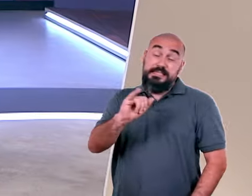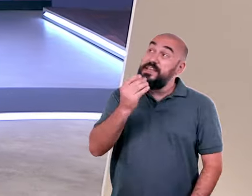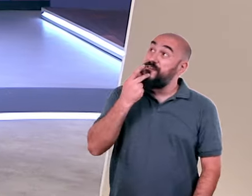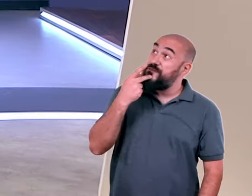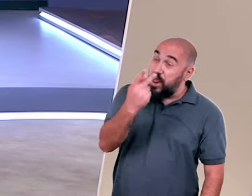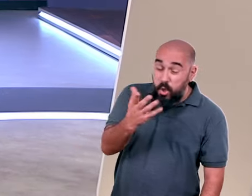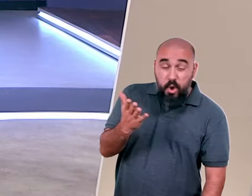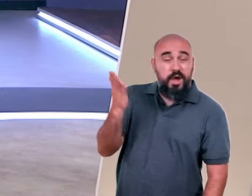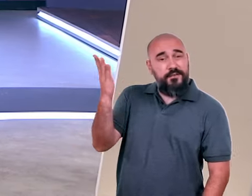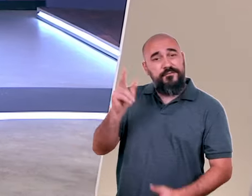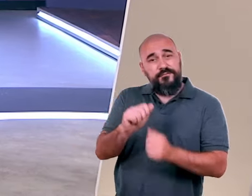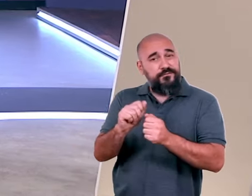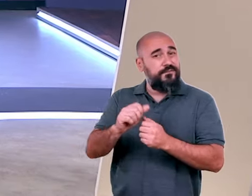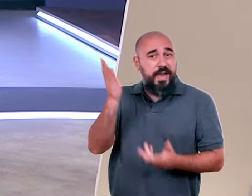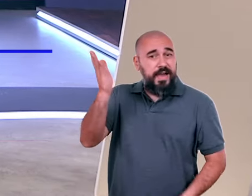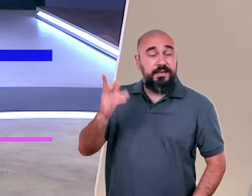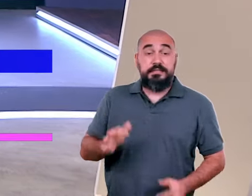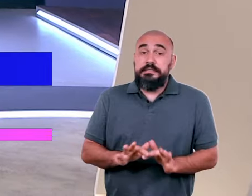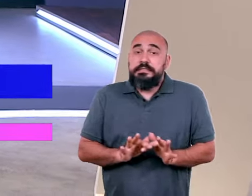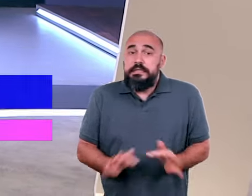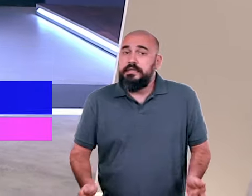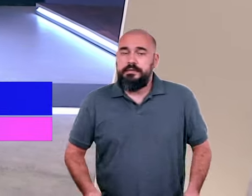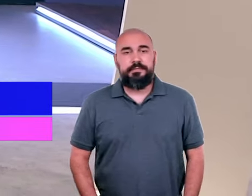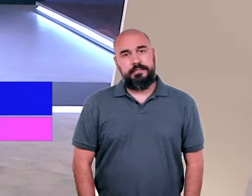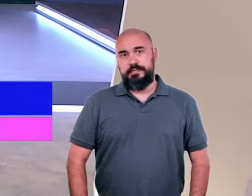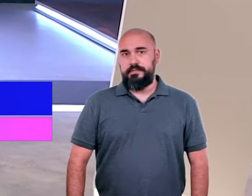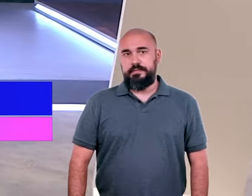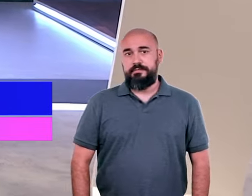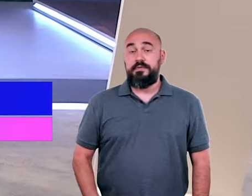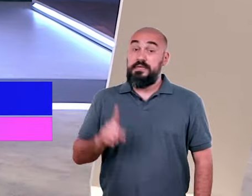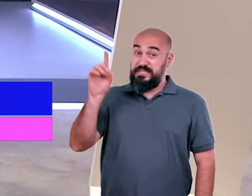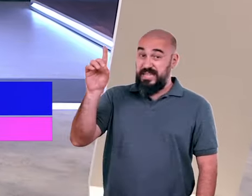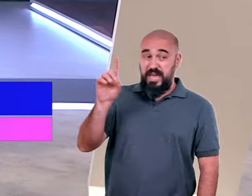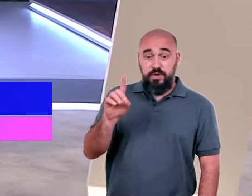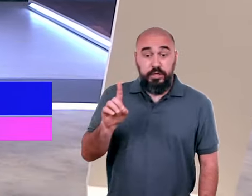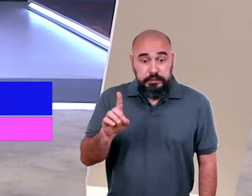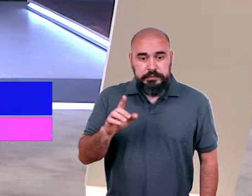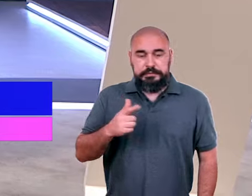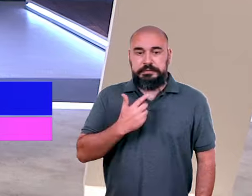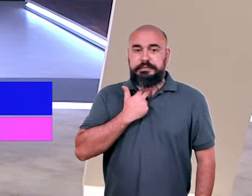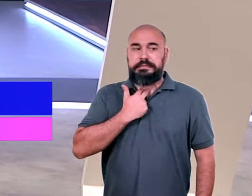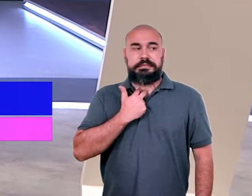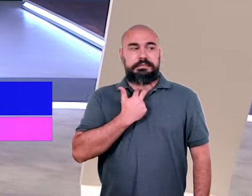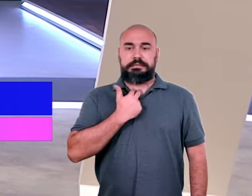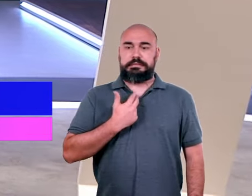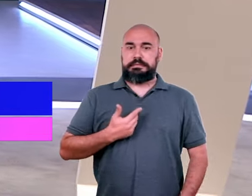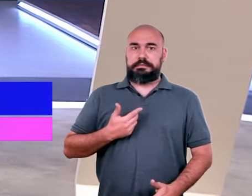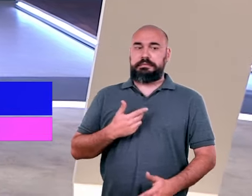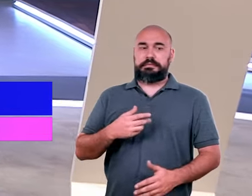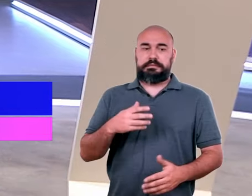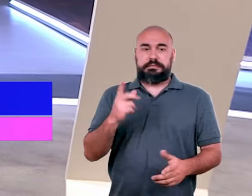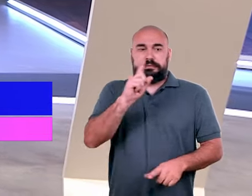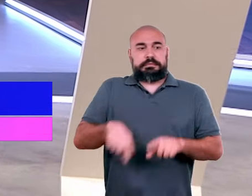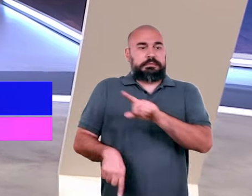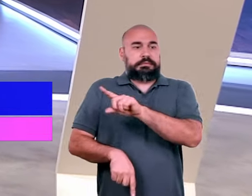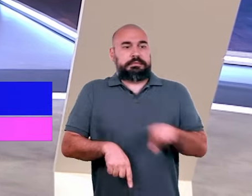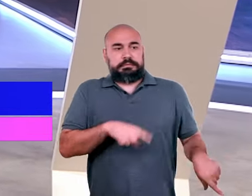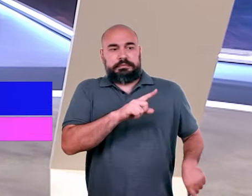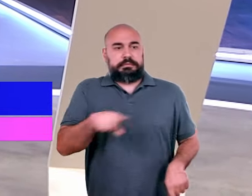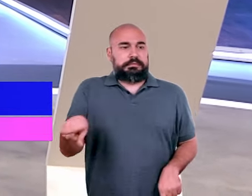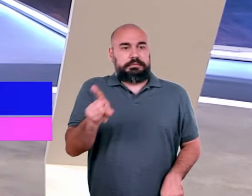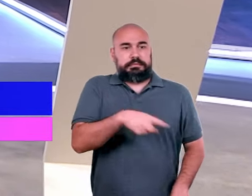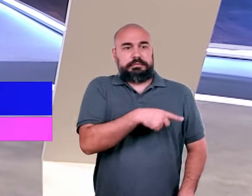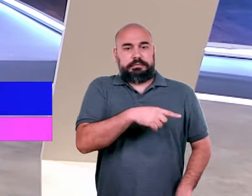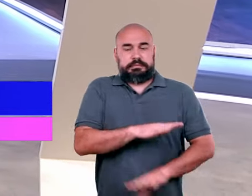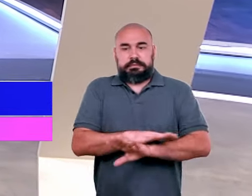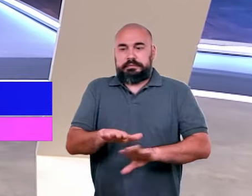vai fazer. É simples assim. Deus não vai voltar atrás. Ele disse que vai voltar.